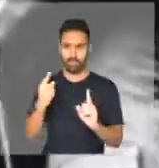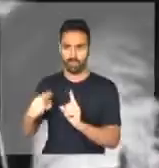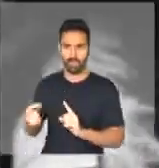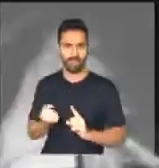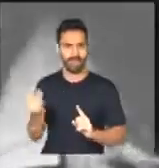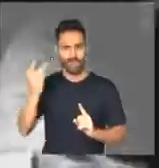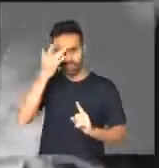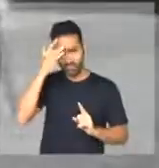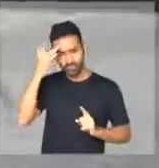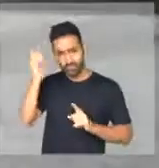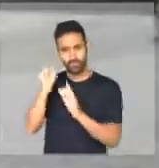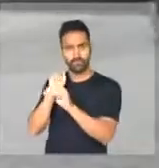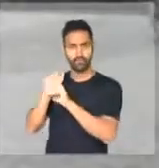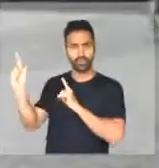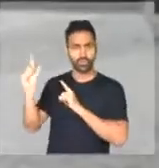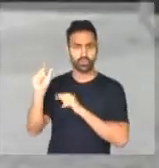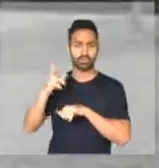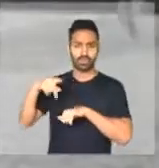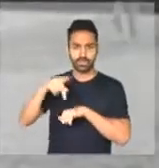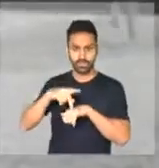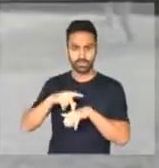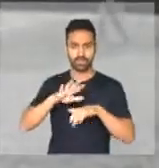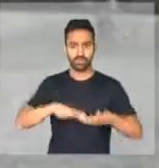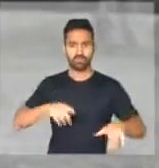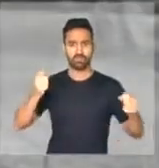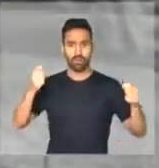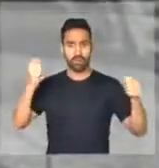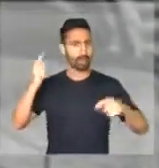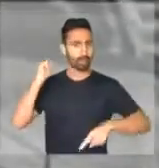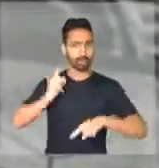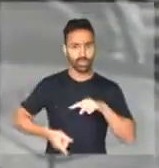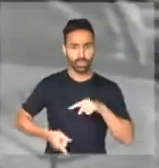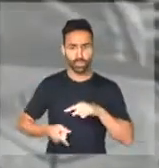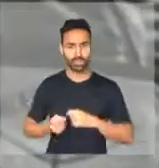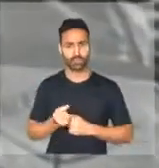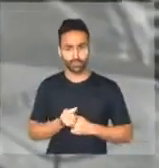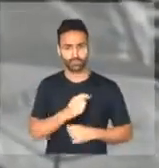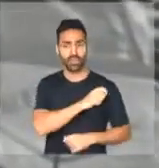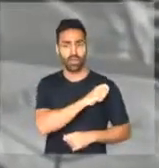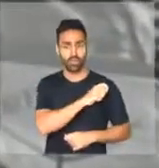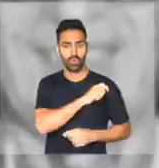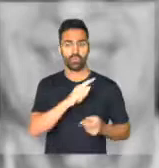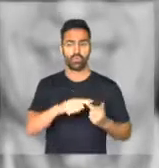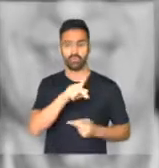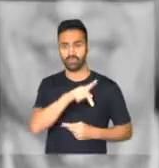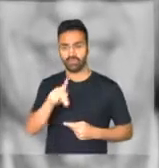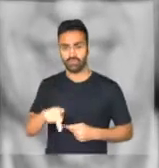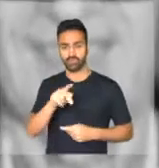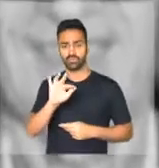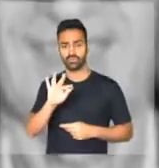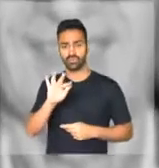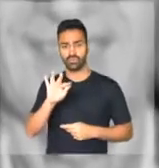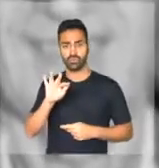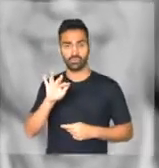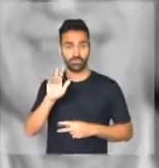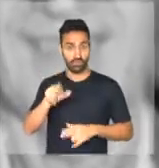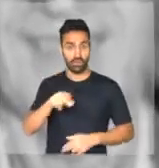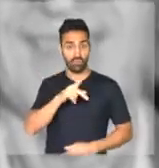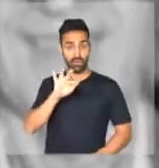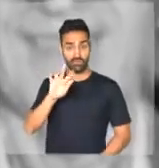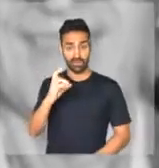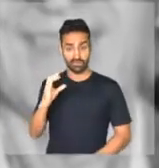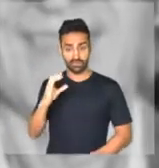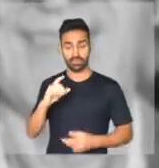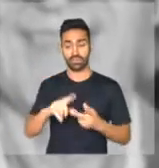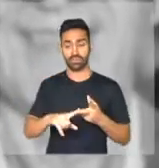foram exilados. As passeatas estudantis foram proibidas. Estudantes e professores, como Fernando Henrique Cardoso e